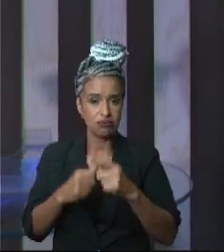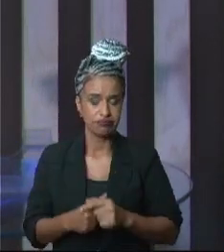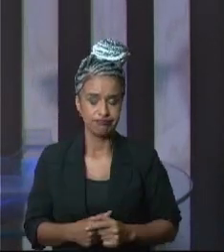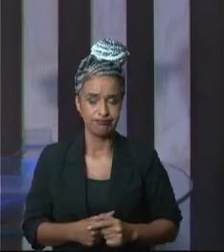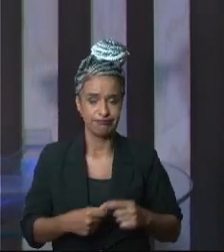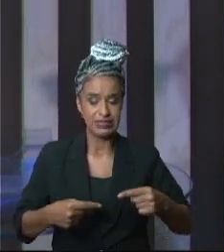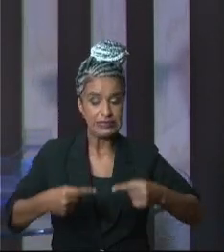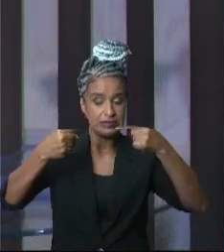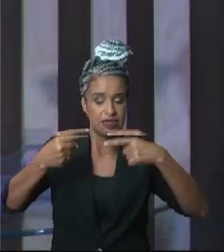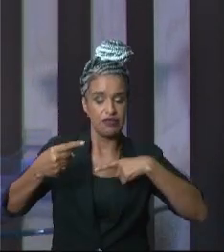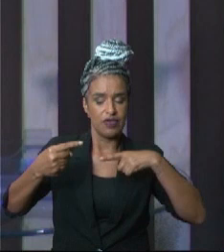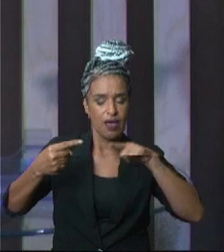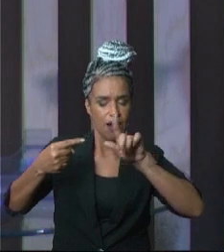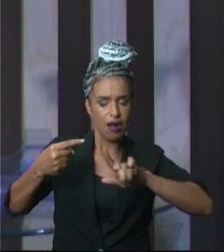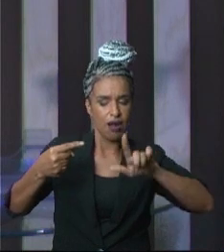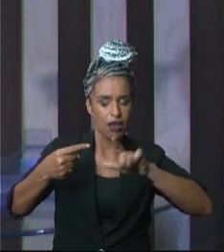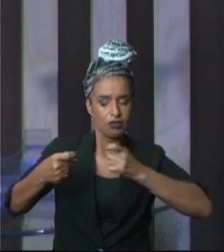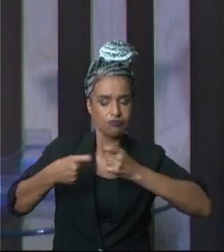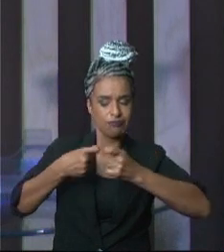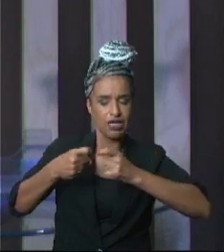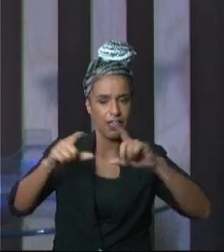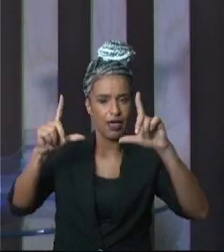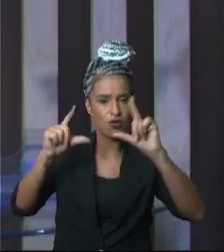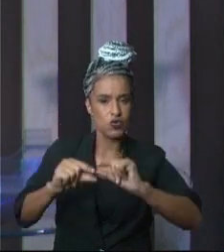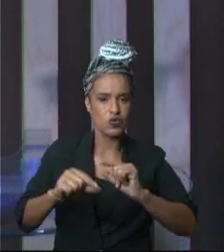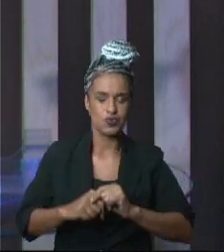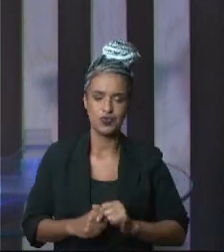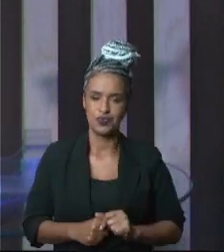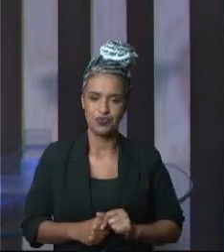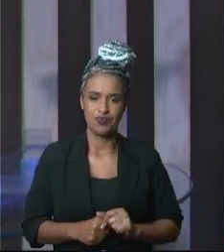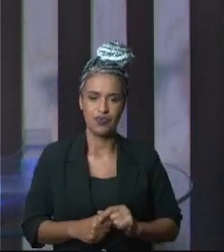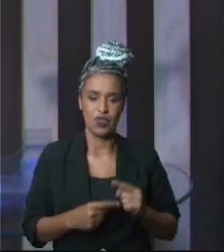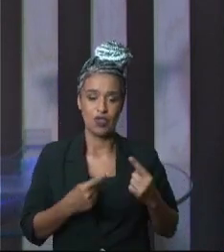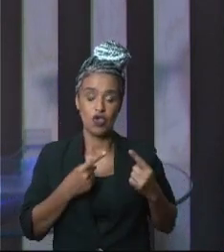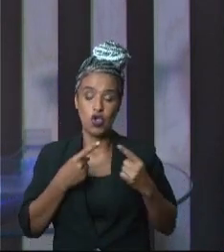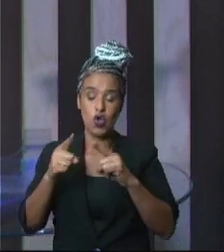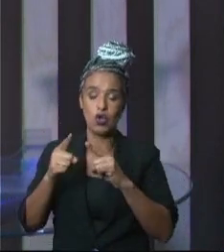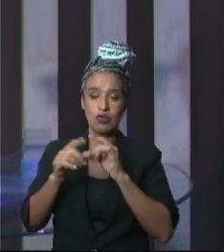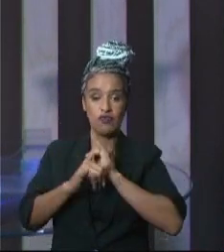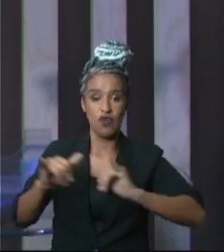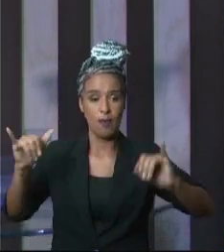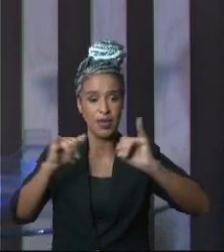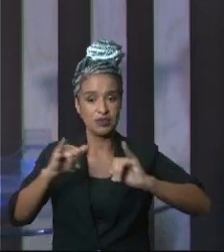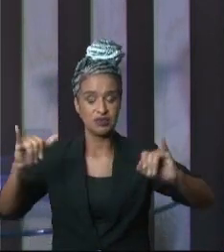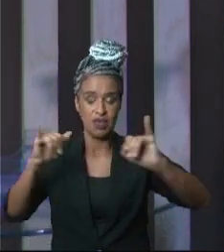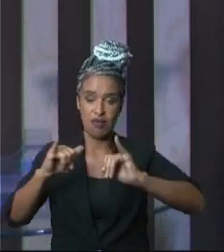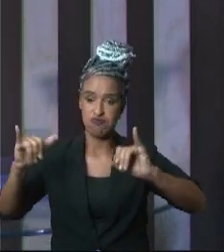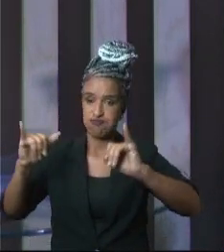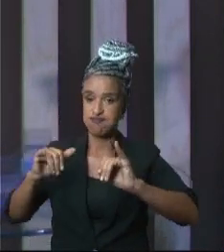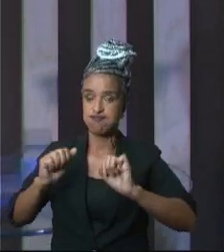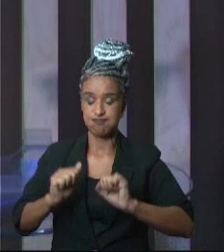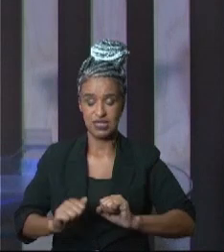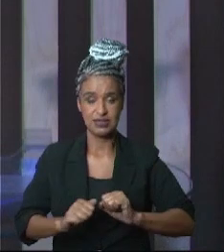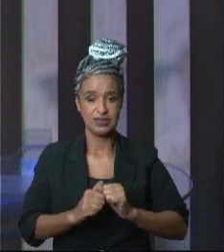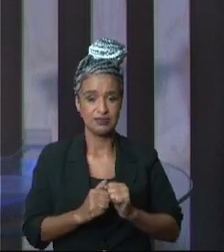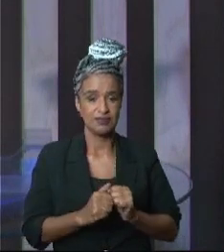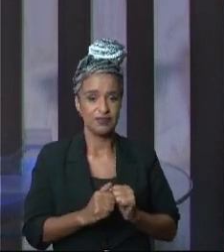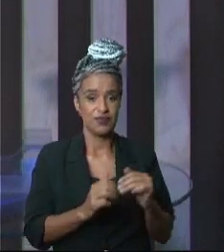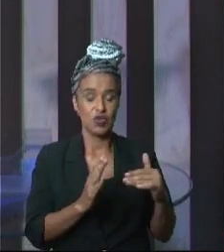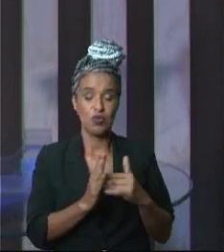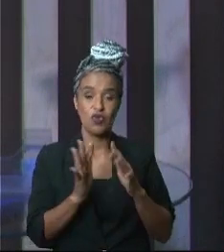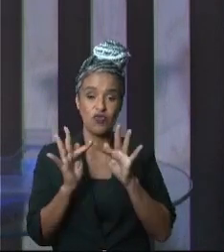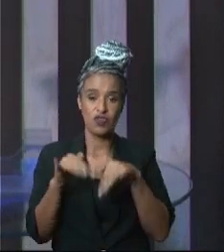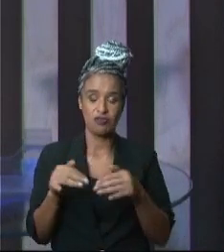por desafiar a lógica da guerra e por combater a desinformação, por fim,